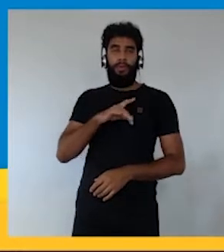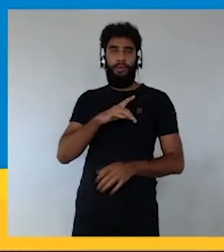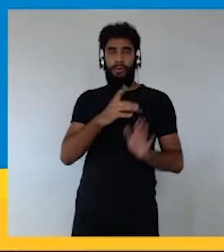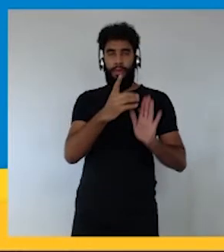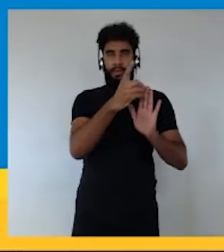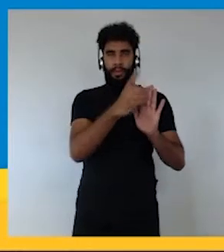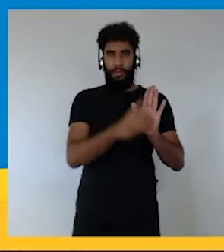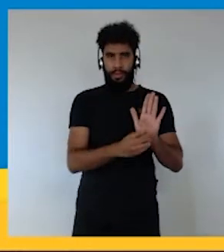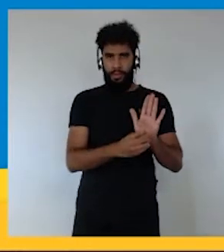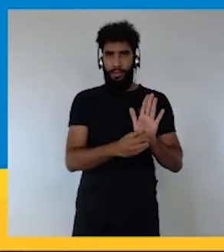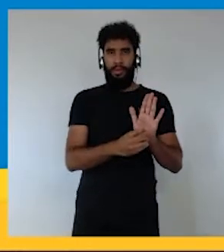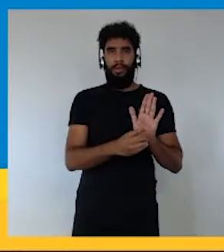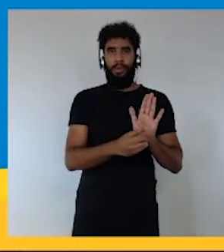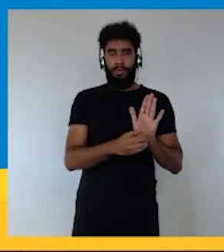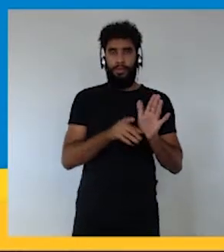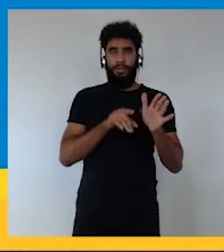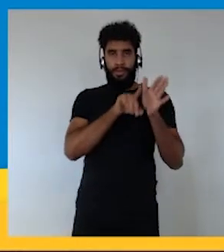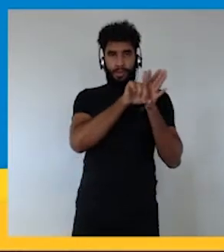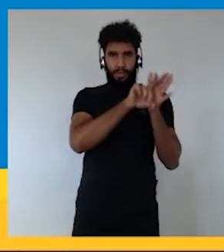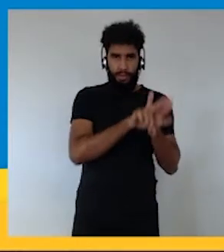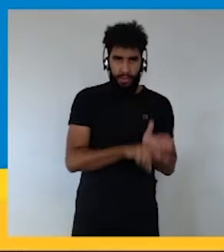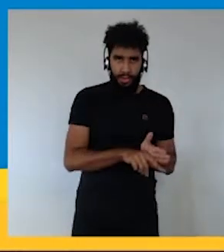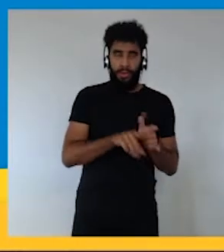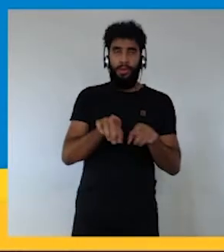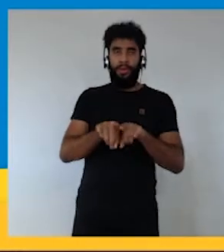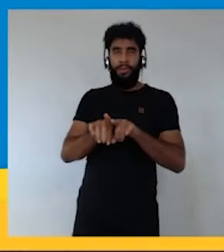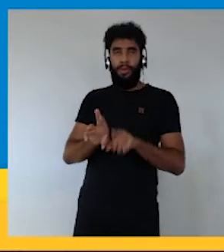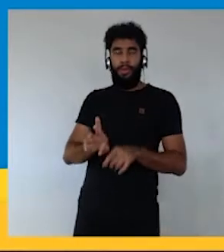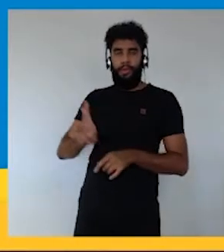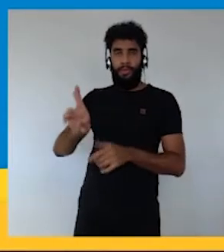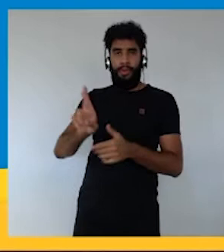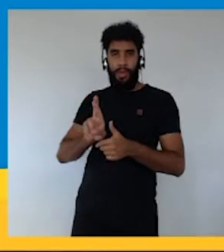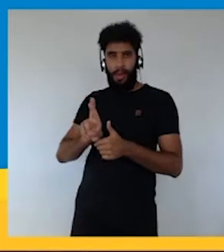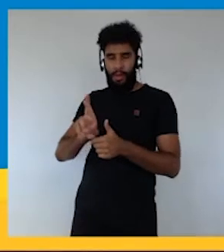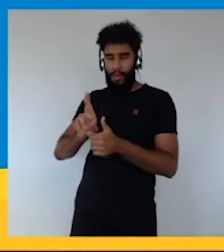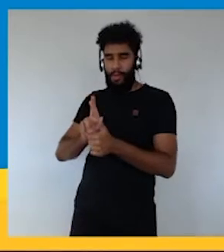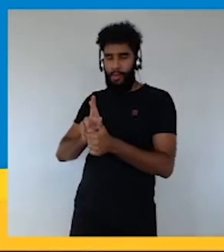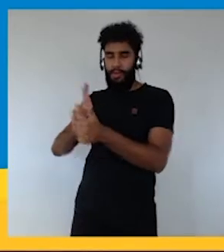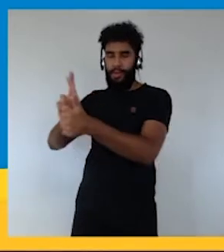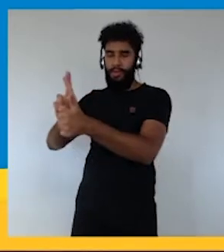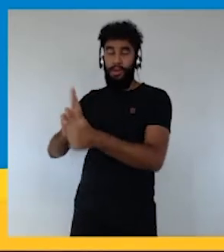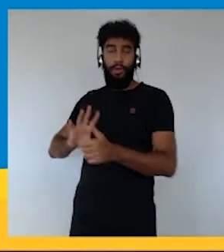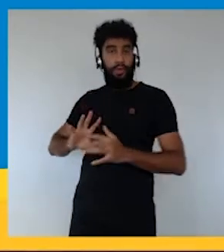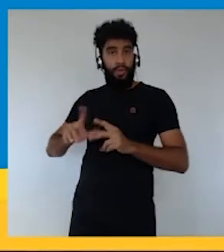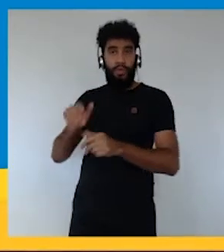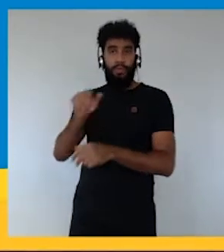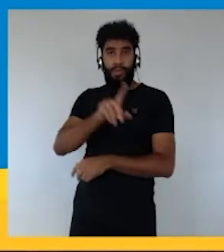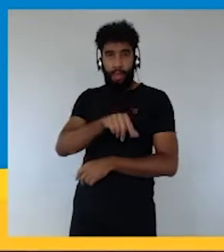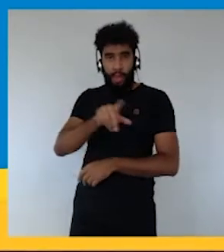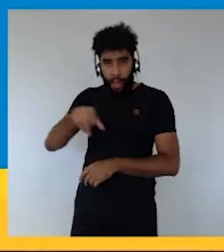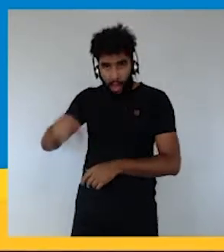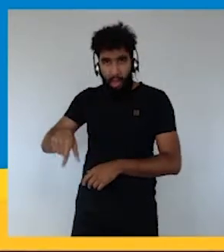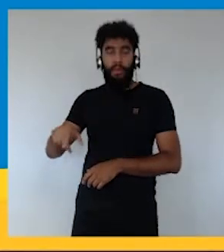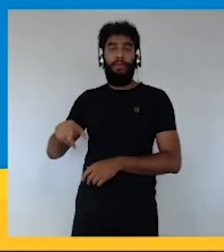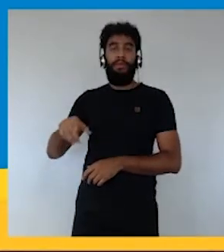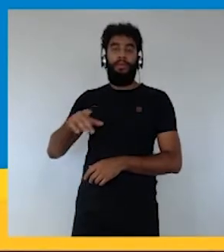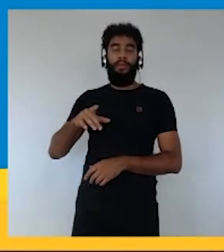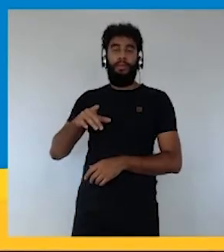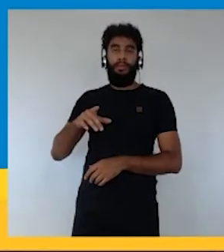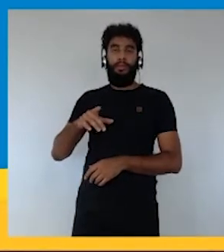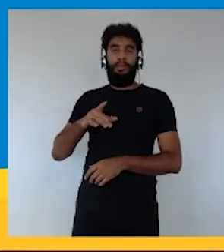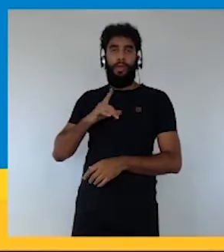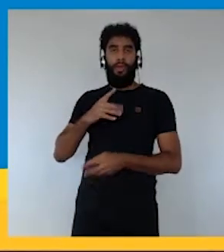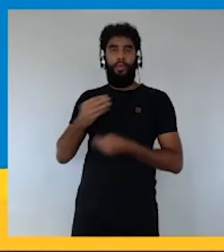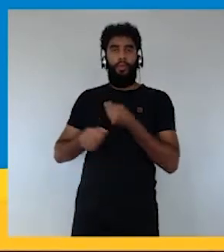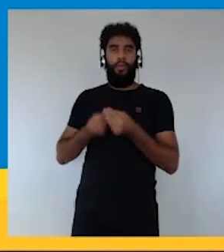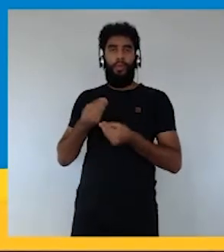da IBA sobre conflito de interesse, a diretriz da IBA sobre representação de partes, ética dos árbitros, todos esses instrumentos que pretendem